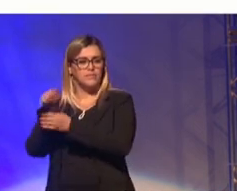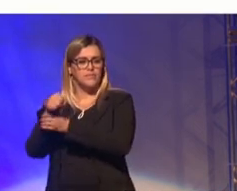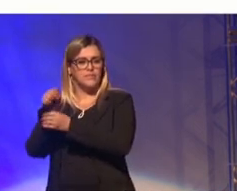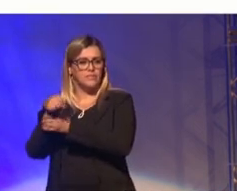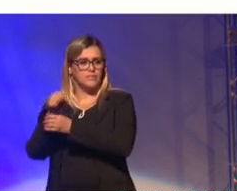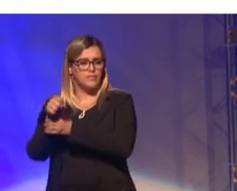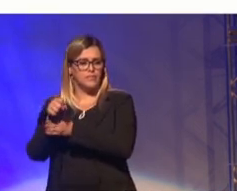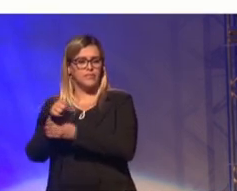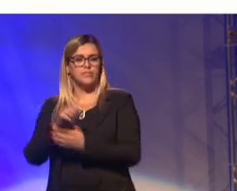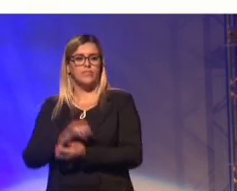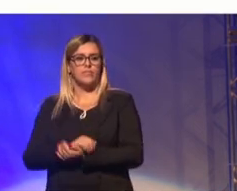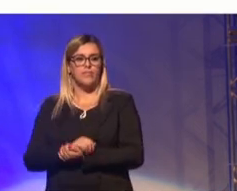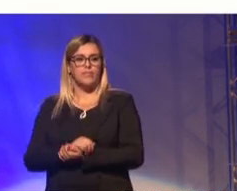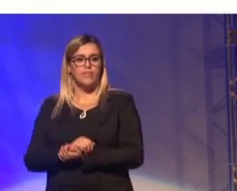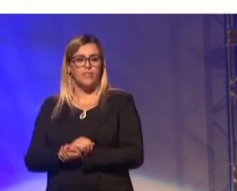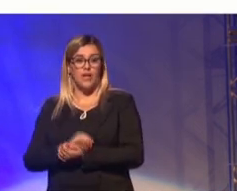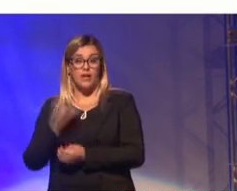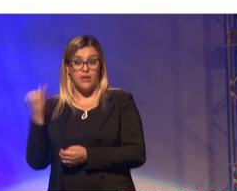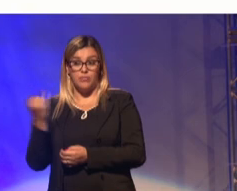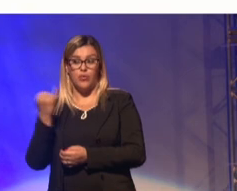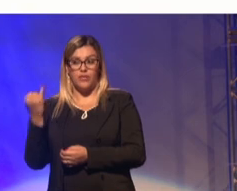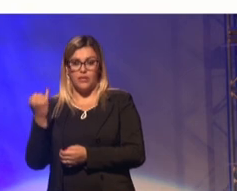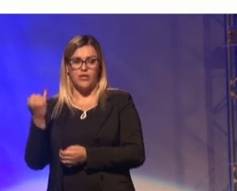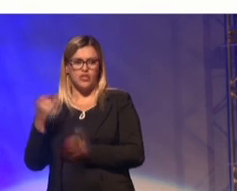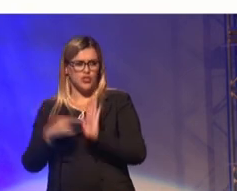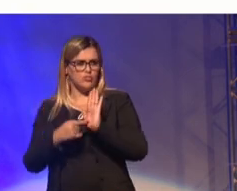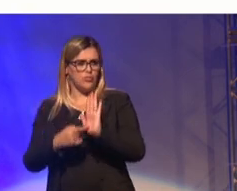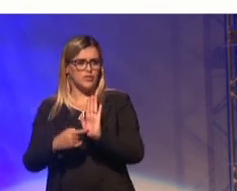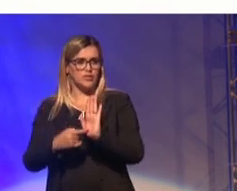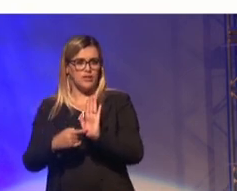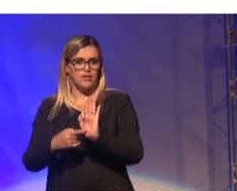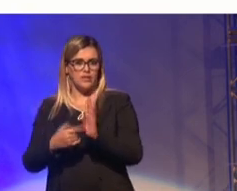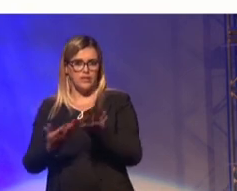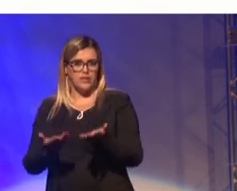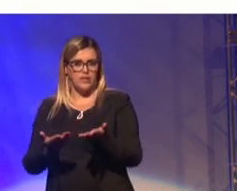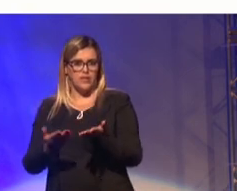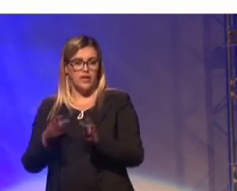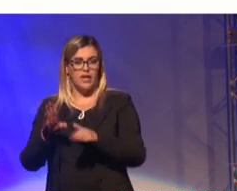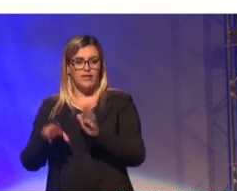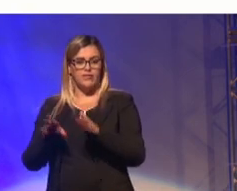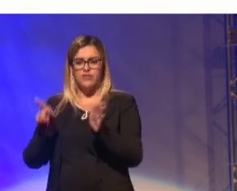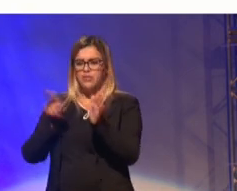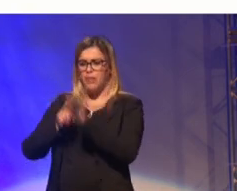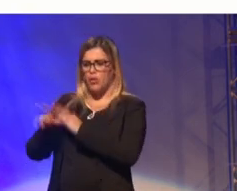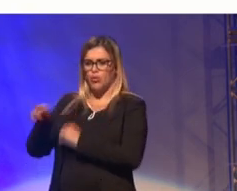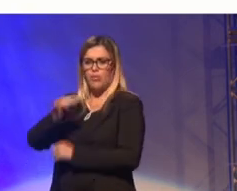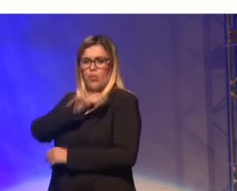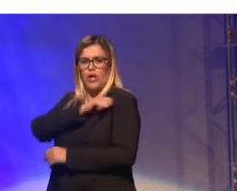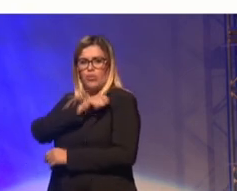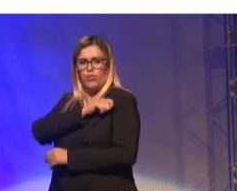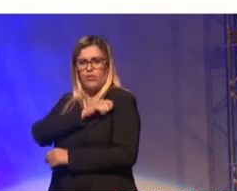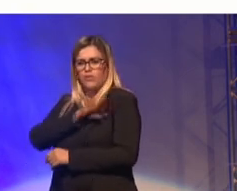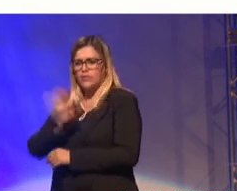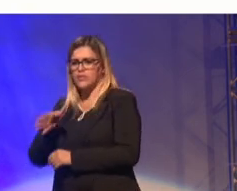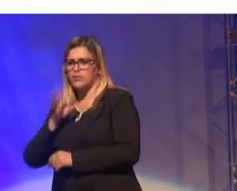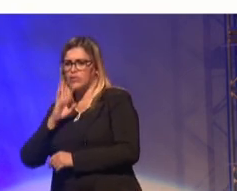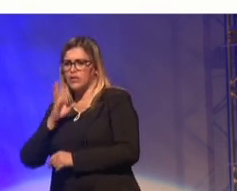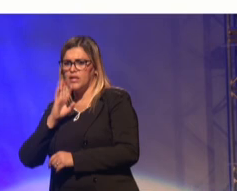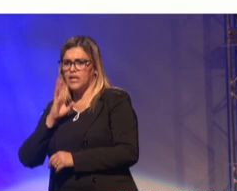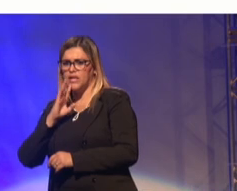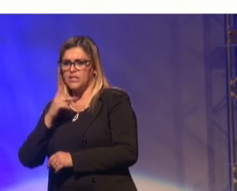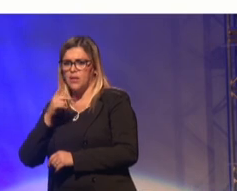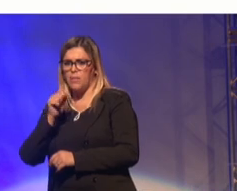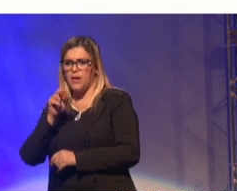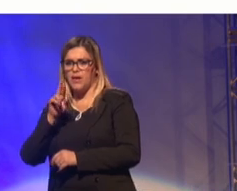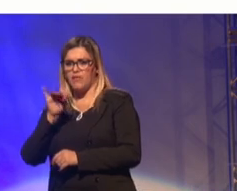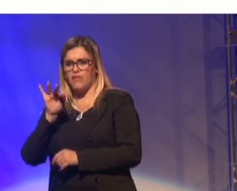profissionais na vida acadêmica. Importante a gente mostrar isso a eles. Hoje, às vezes, você pergunta para um aluno se ele conhece